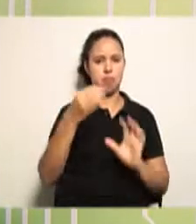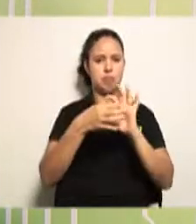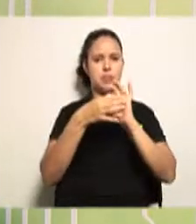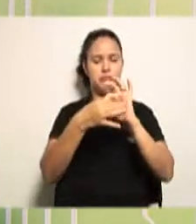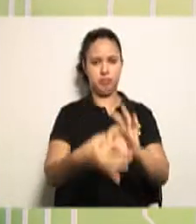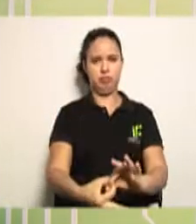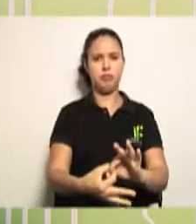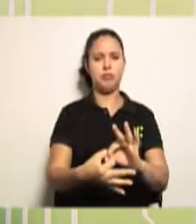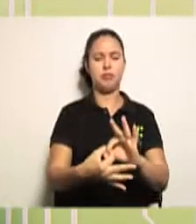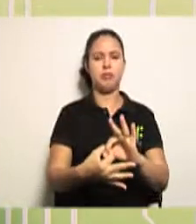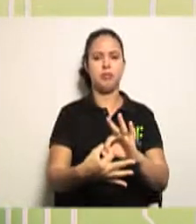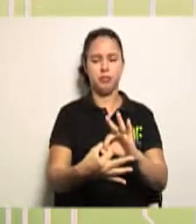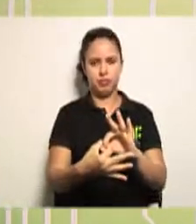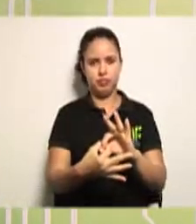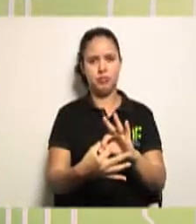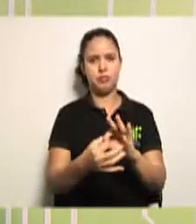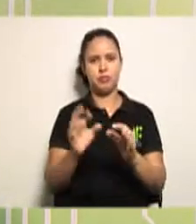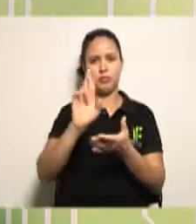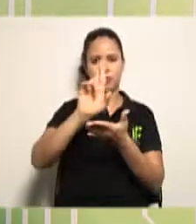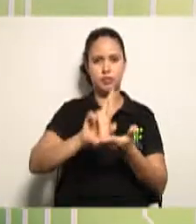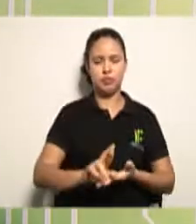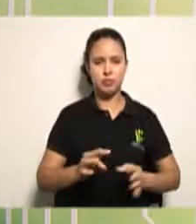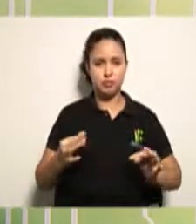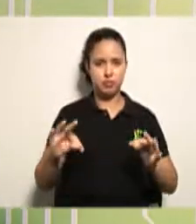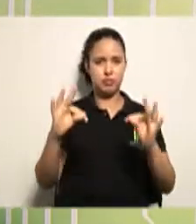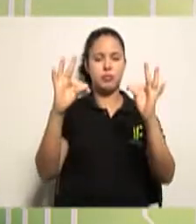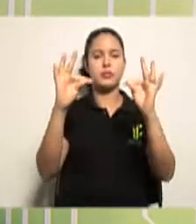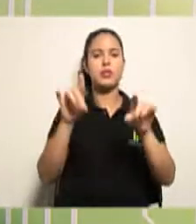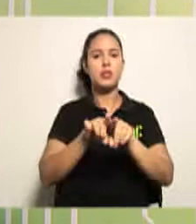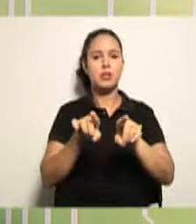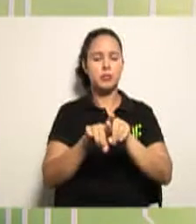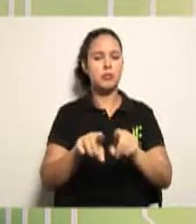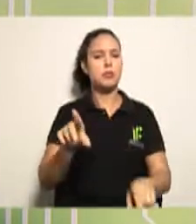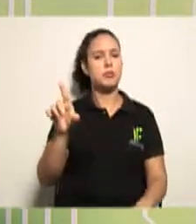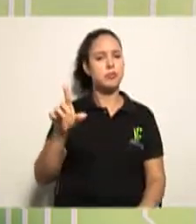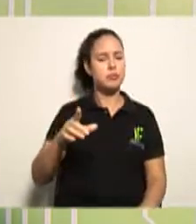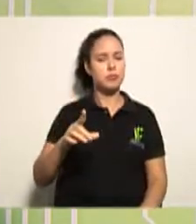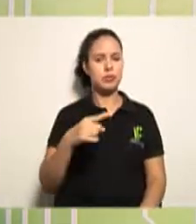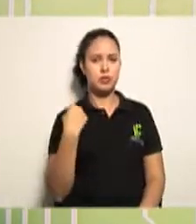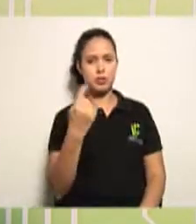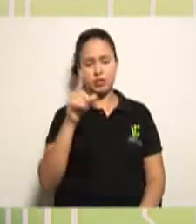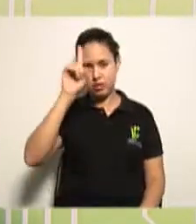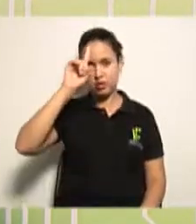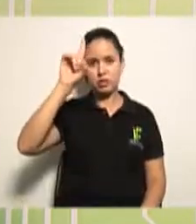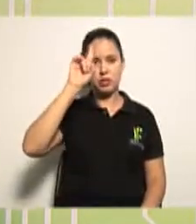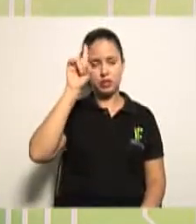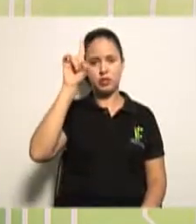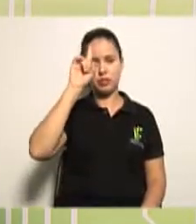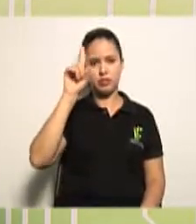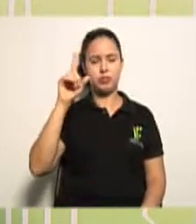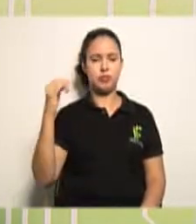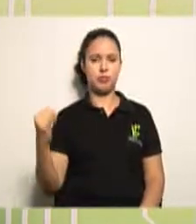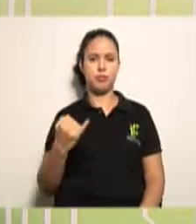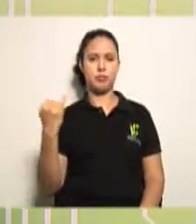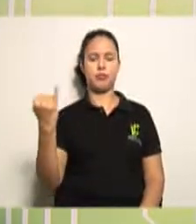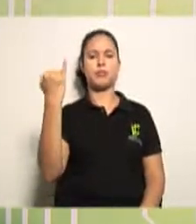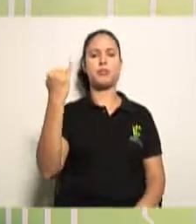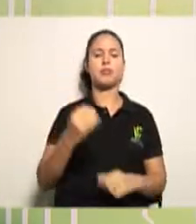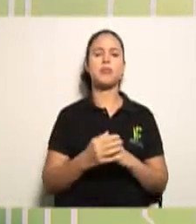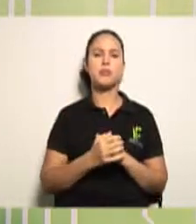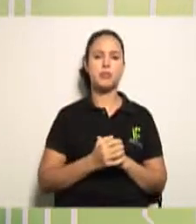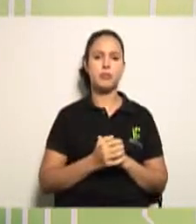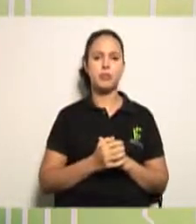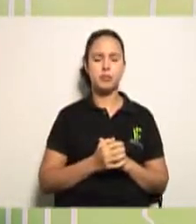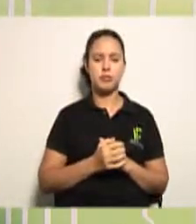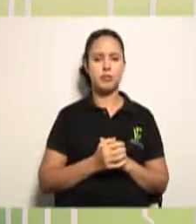aí os recursos tecnológicos. E para o nosso dia a dia ele é importante. Vamos pensar aí para cada um de nós.